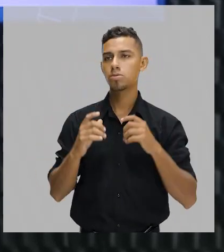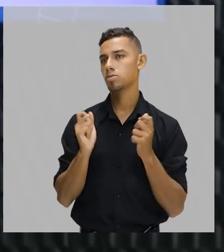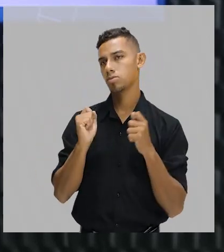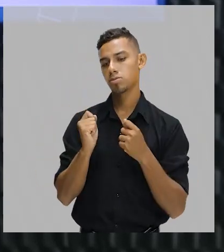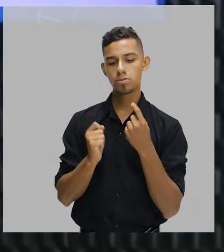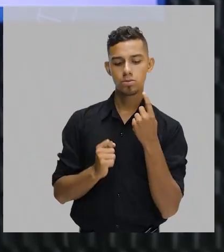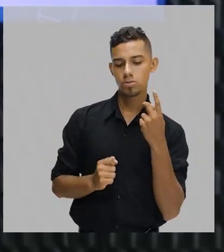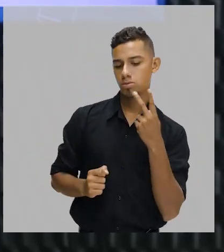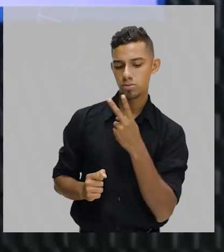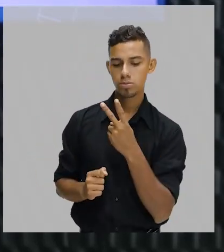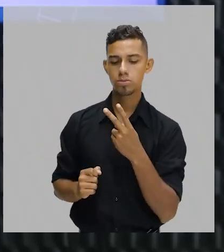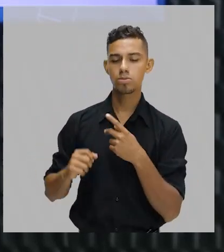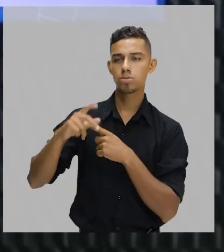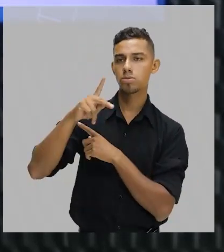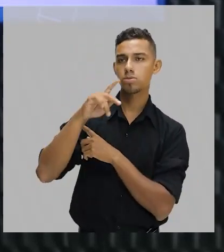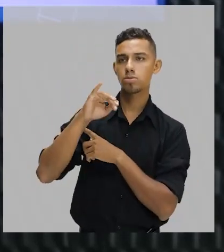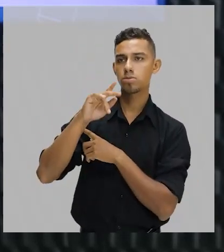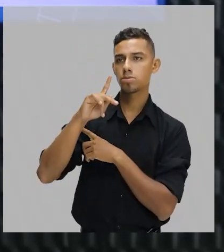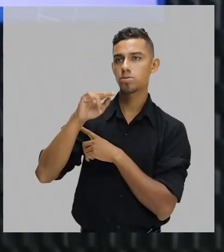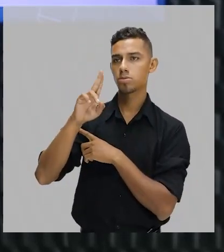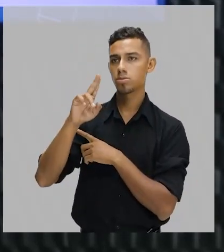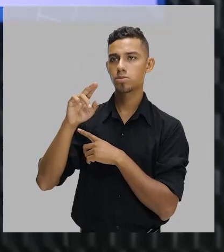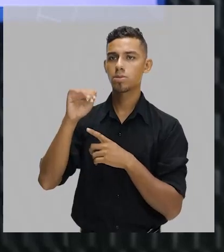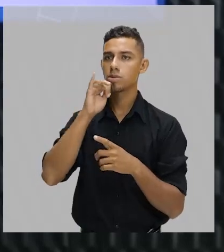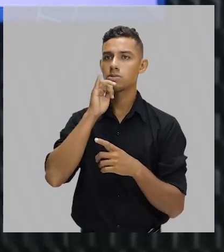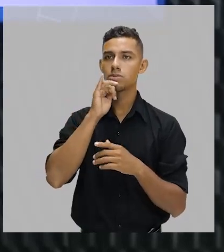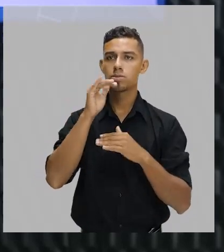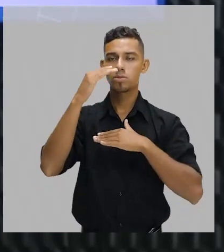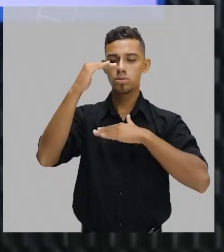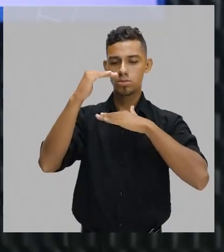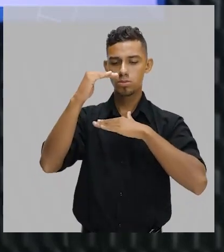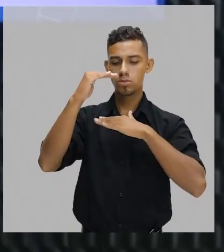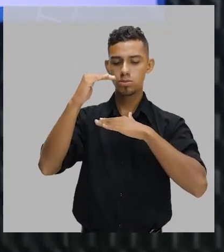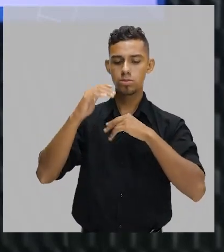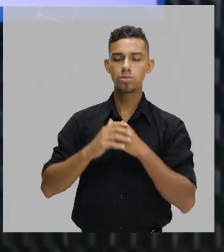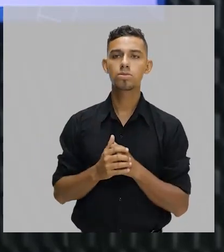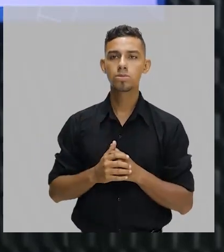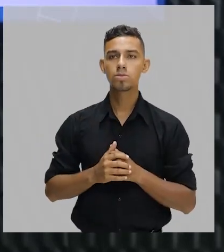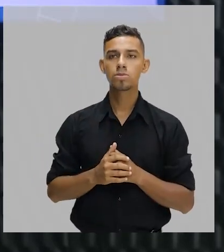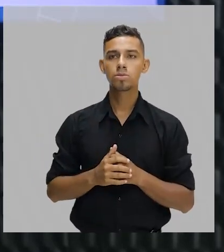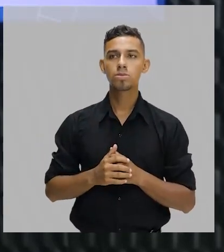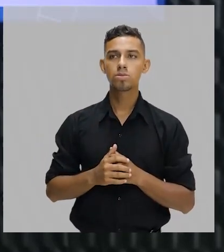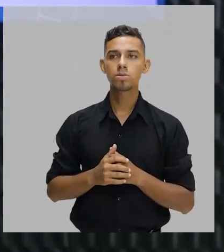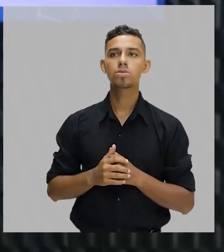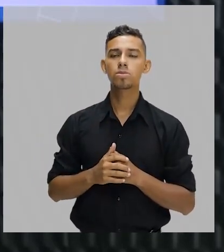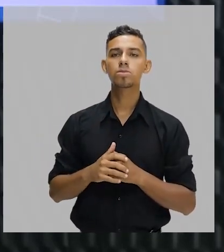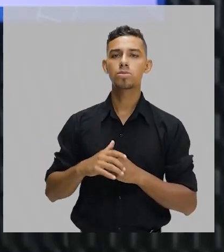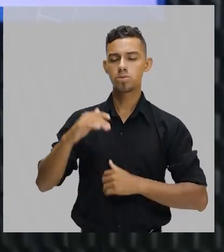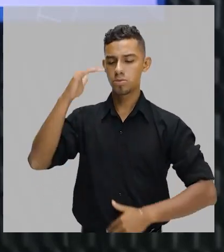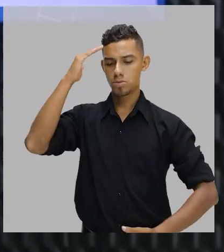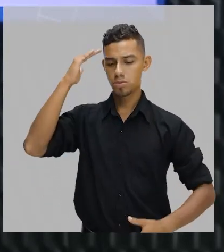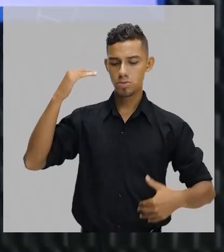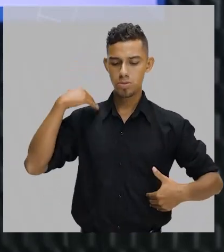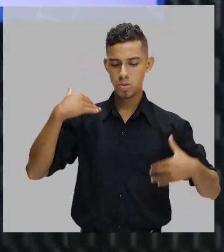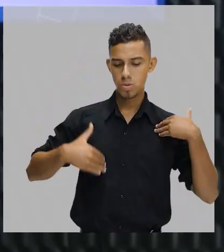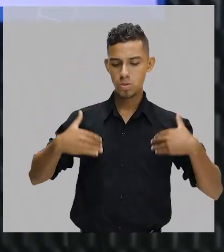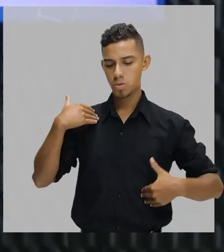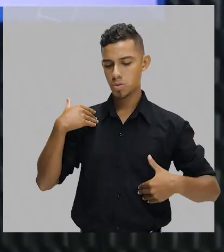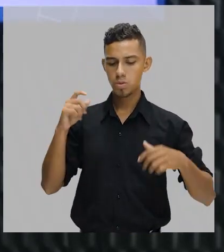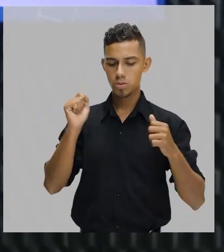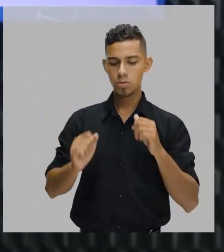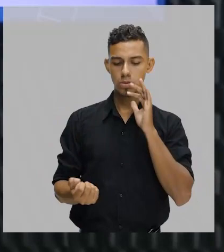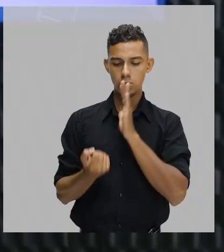duas cabeças. O Piu Piu da Warner, né, do Pernalonga, ele só tem duas cabeças. O tamanho da cabeça dele corresponde ao tamanho do corpo, para você criar